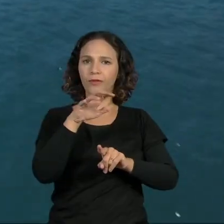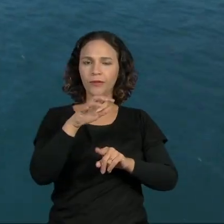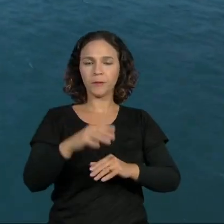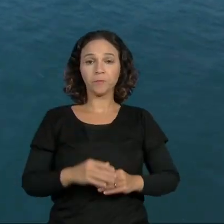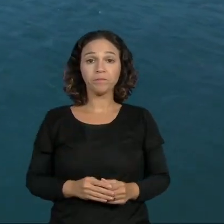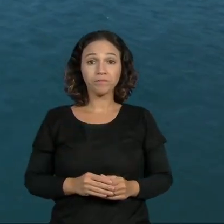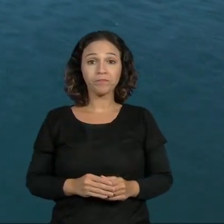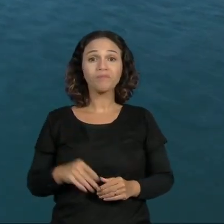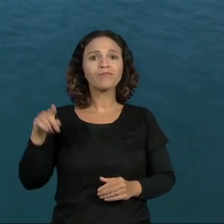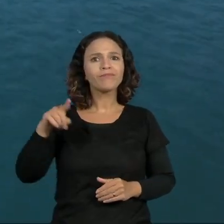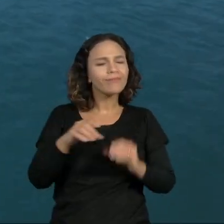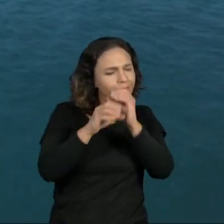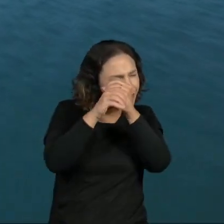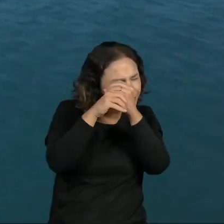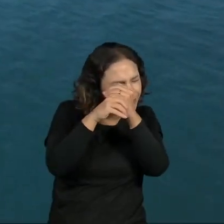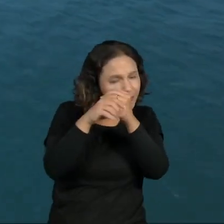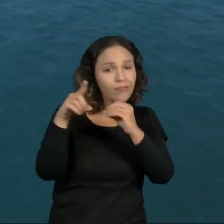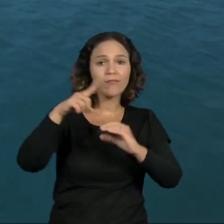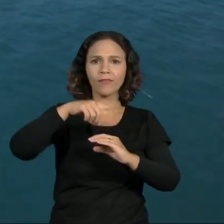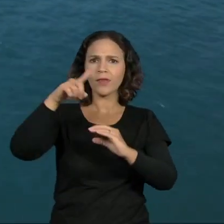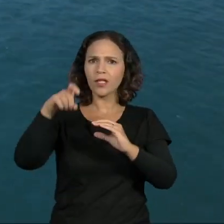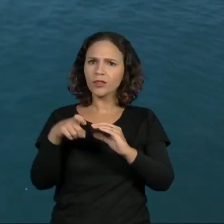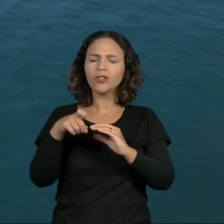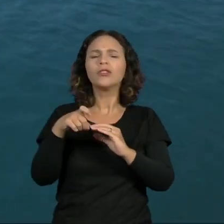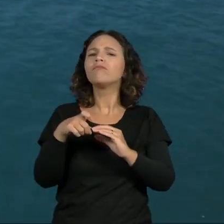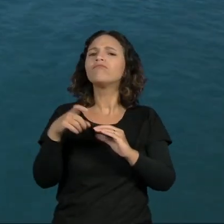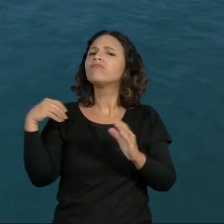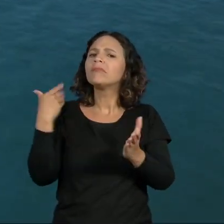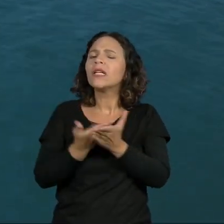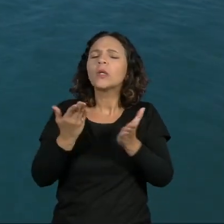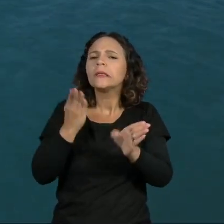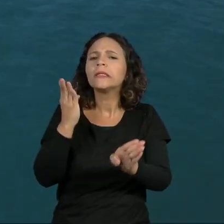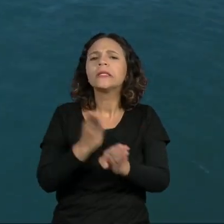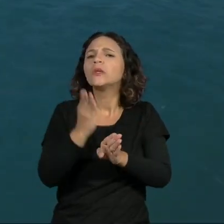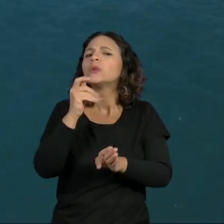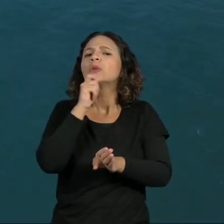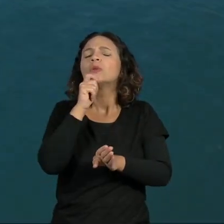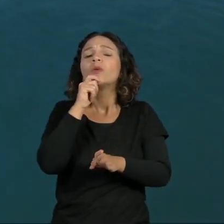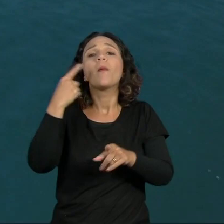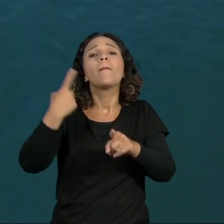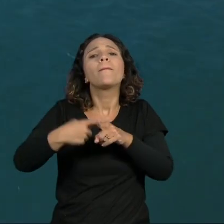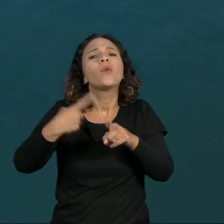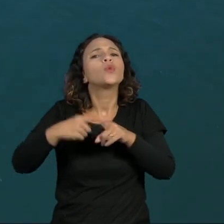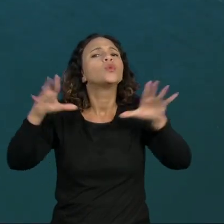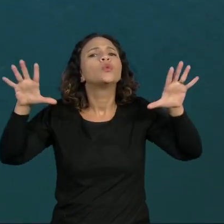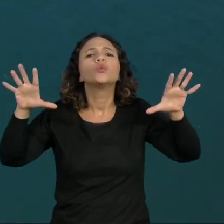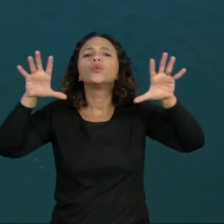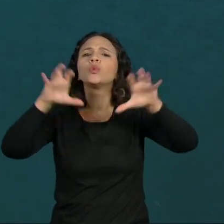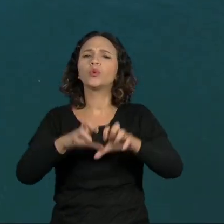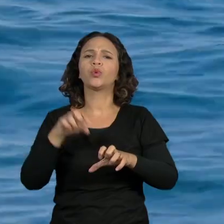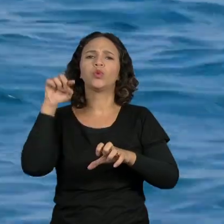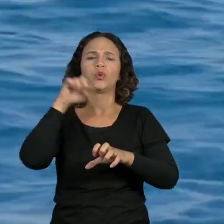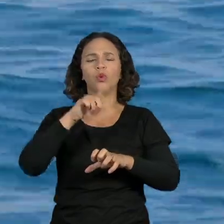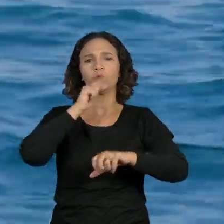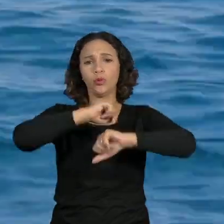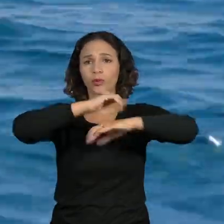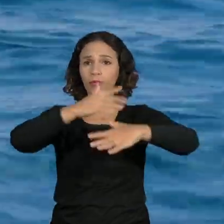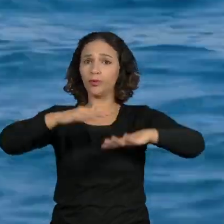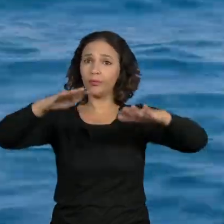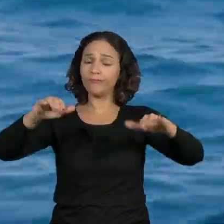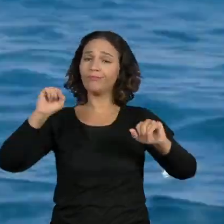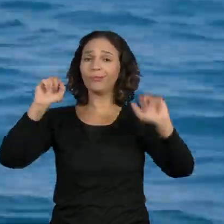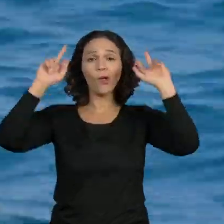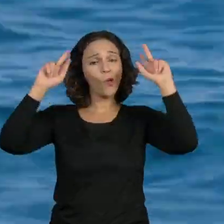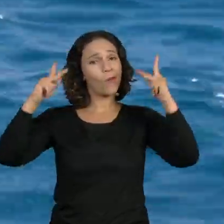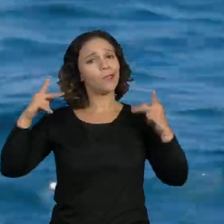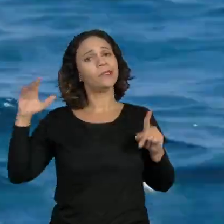Os cientistas ainda não sabem ao certo quais são as causas do escurecimento dos oceanos. As ações